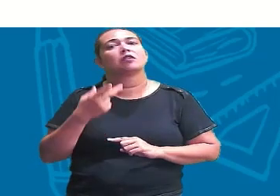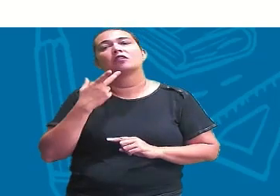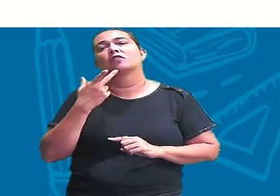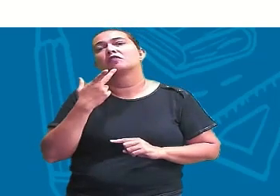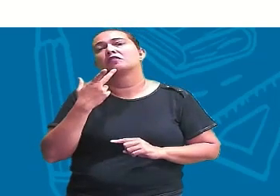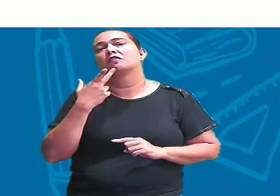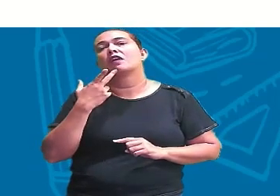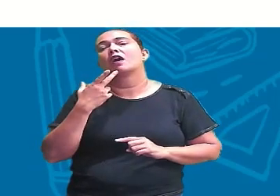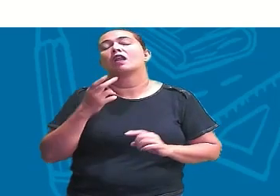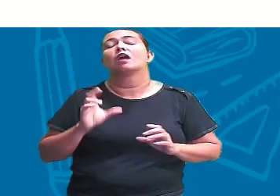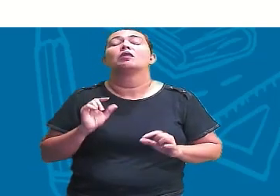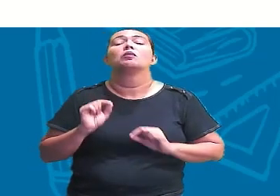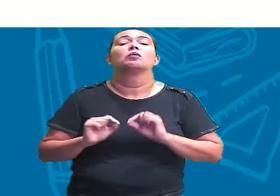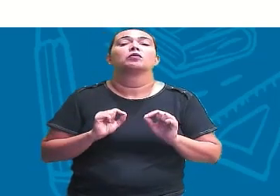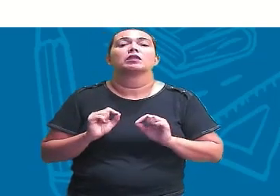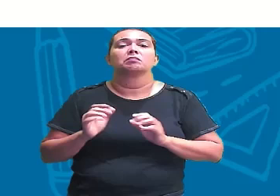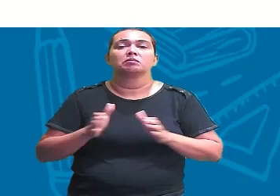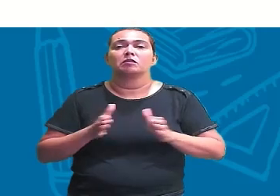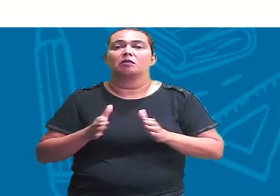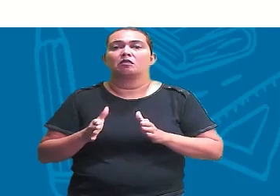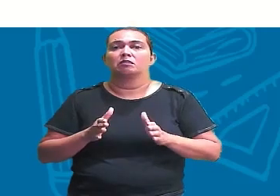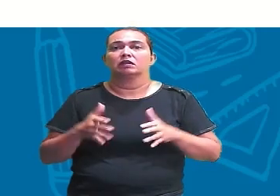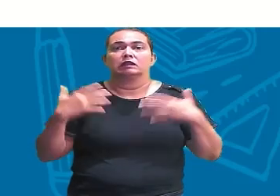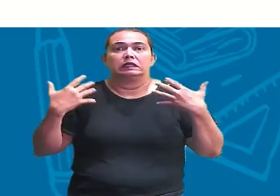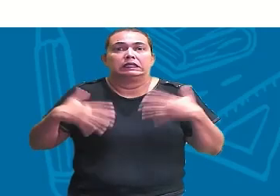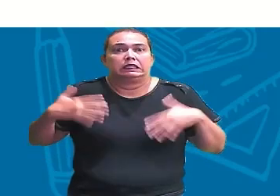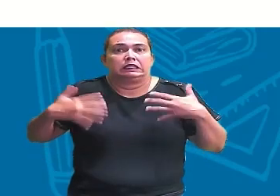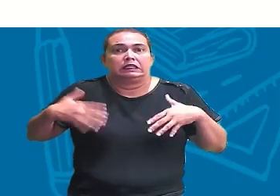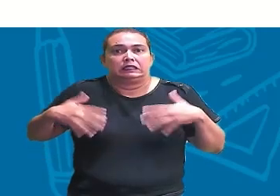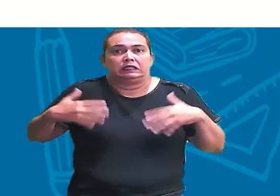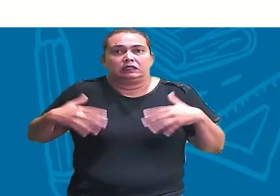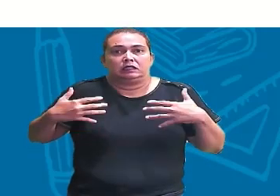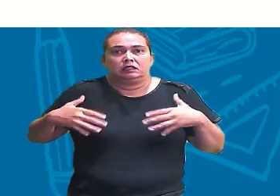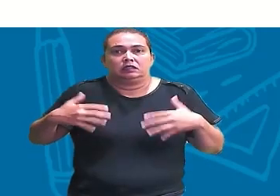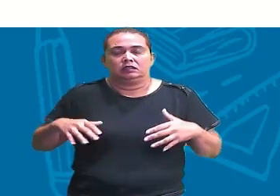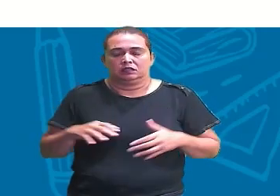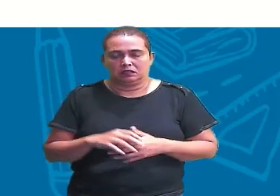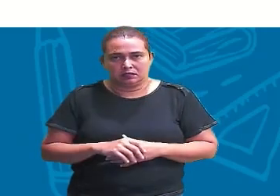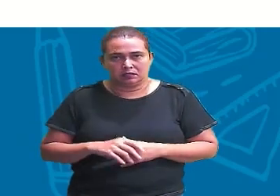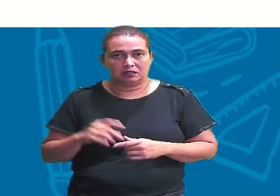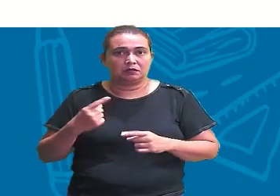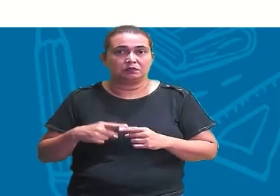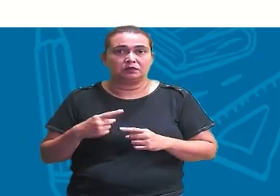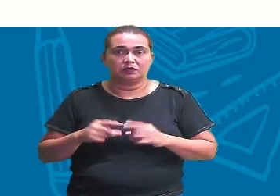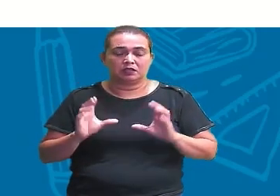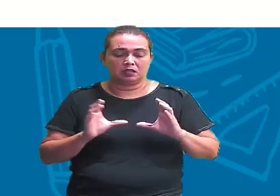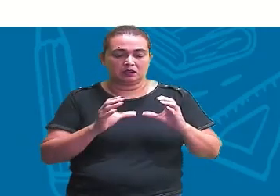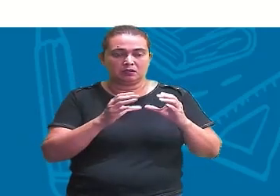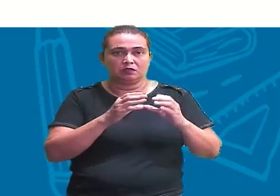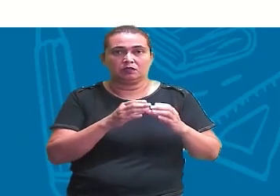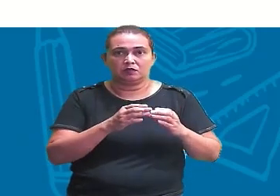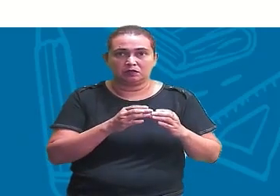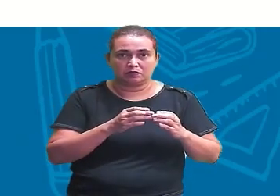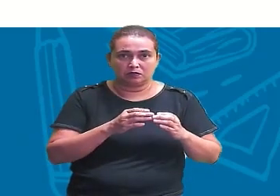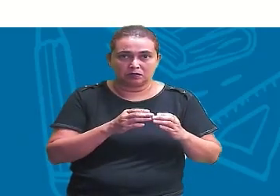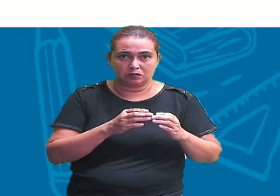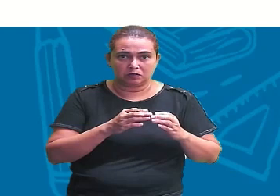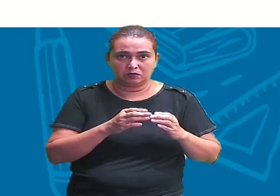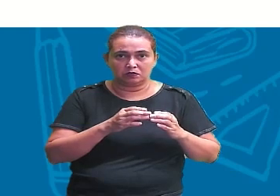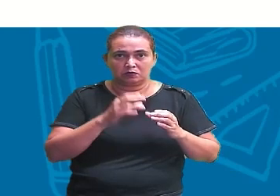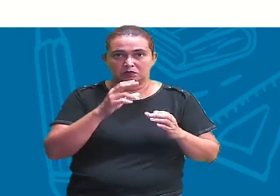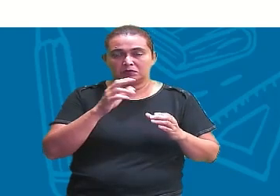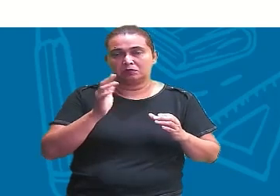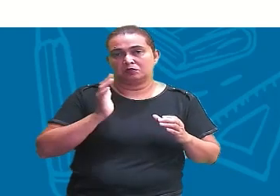regime do terror. Por quê? Porque nesse momento muitos nobres franceses eles começam a ser